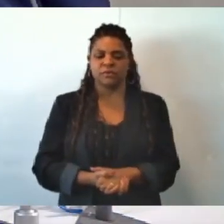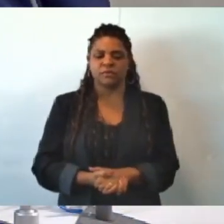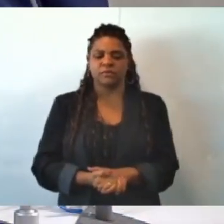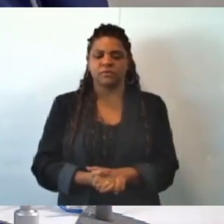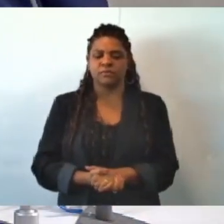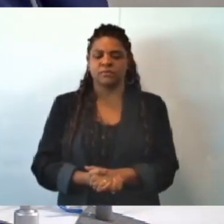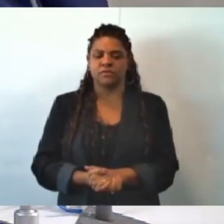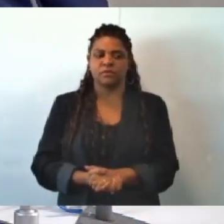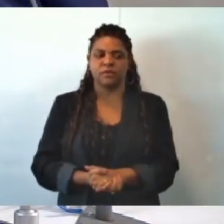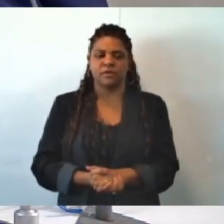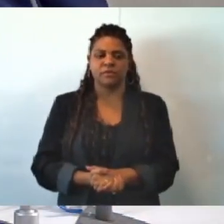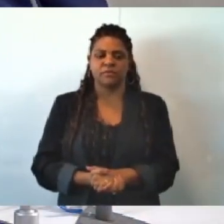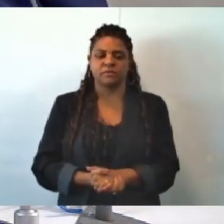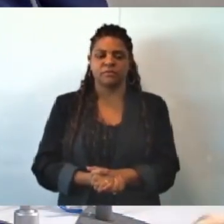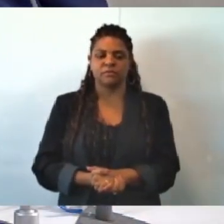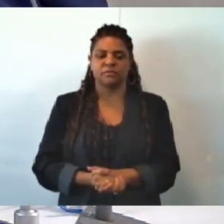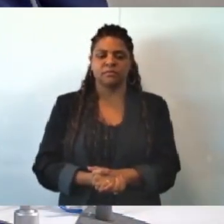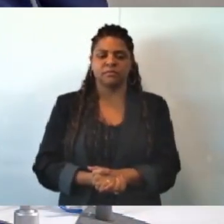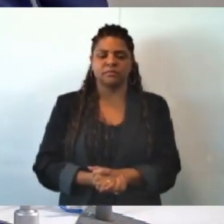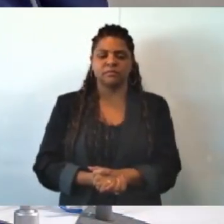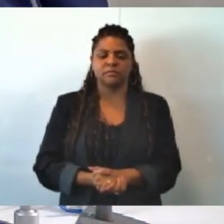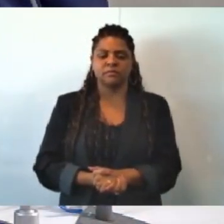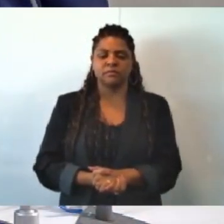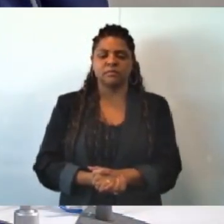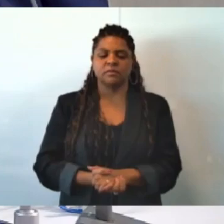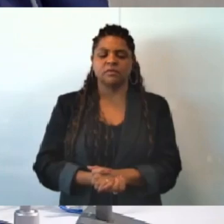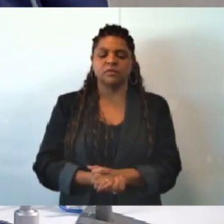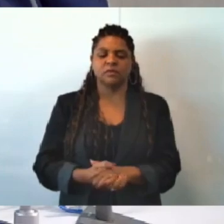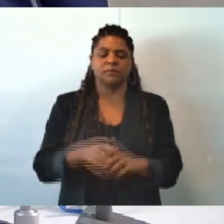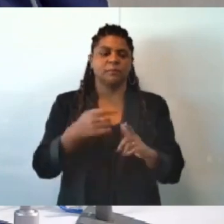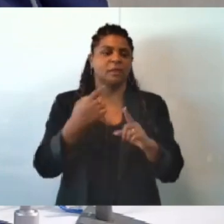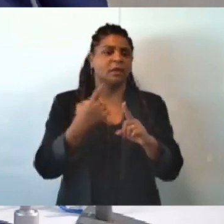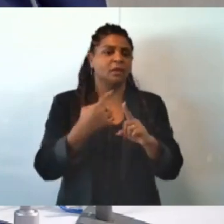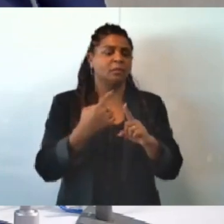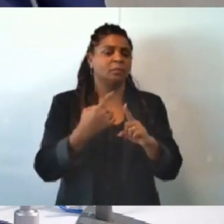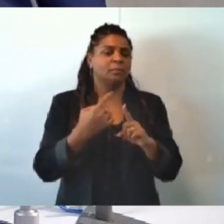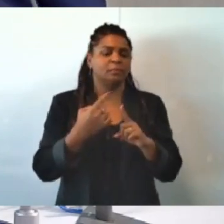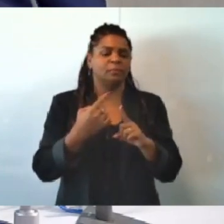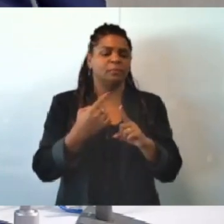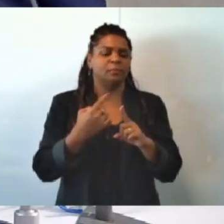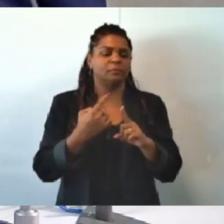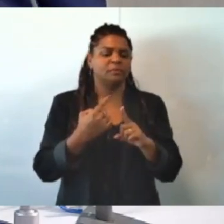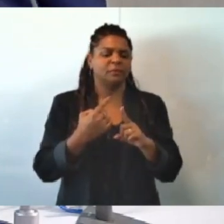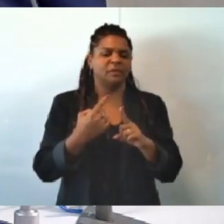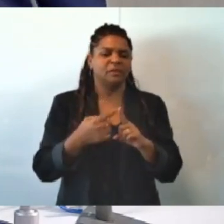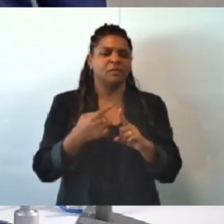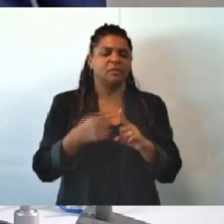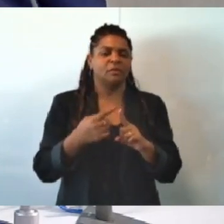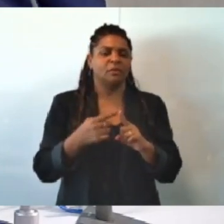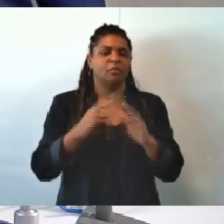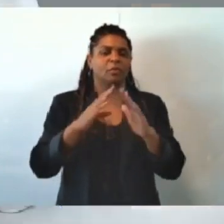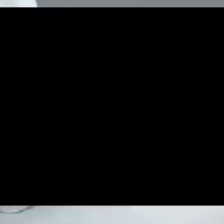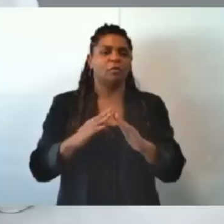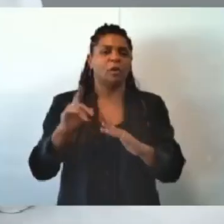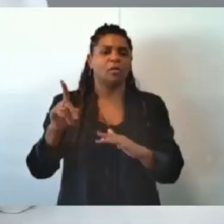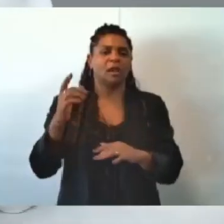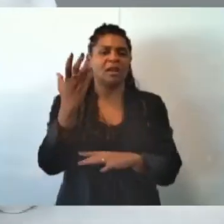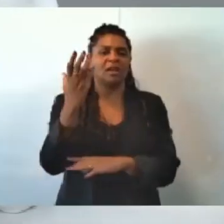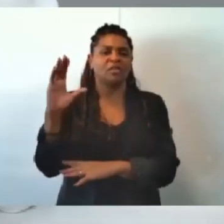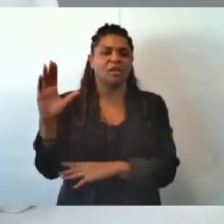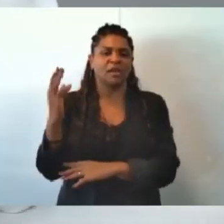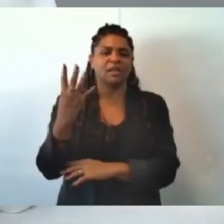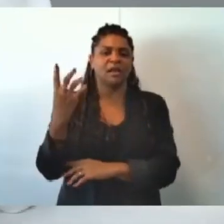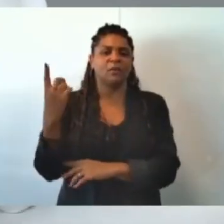já temos a Floresta, eu tenho 40 anos de Floresta, embora mora no setor, mas hoje nós temos invasão de moradores de